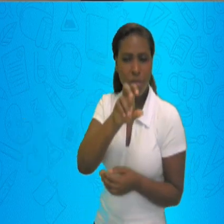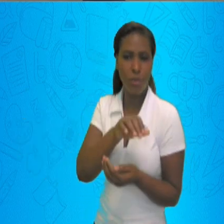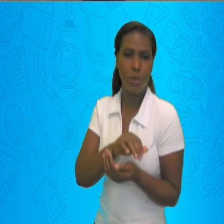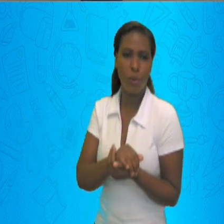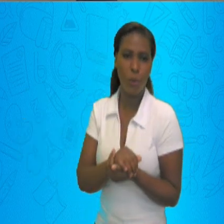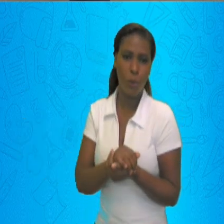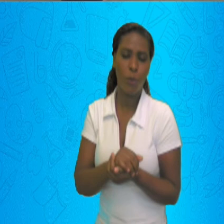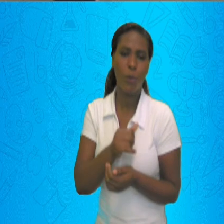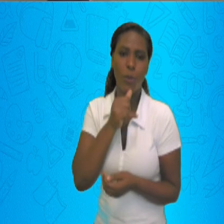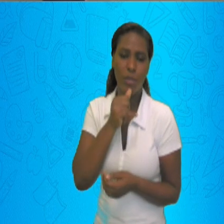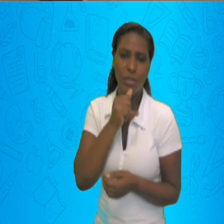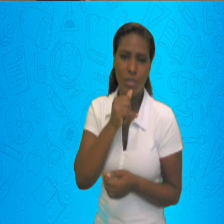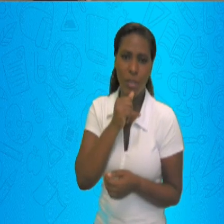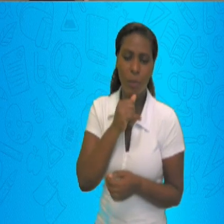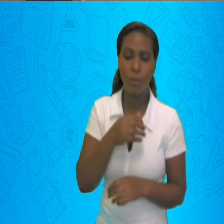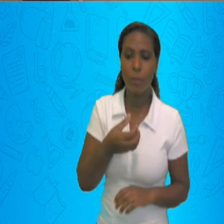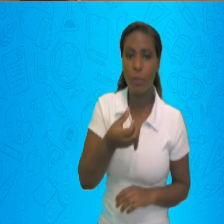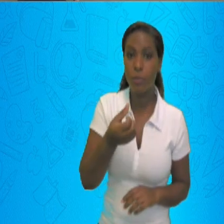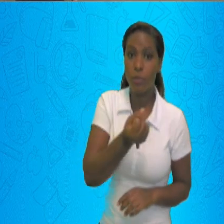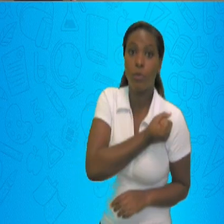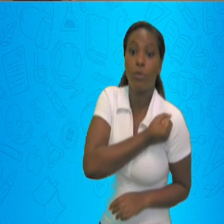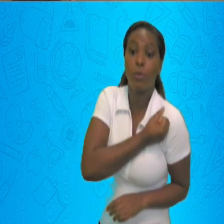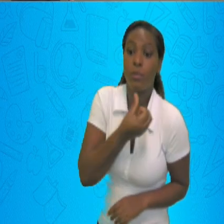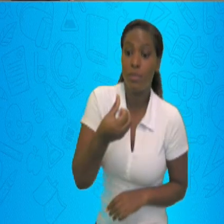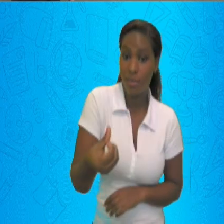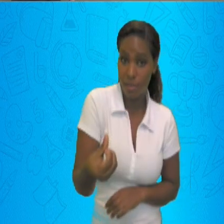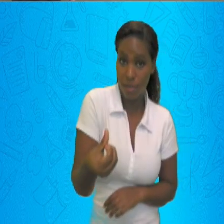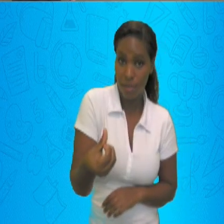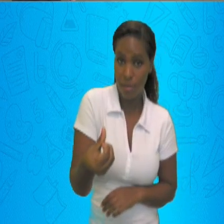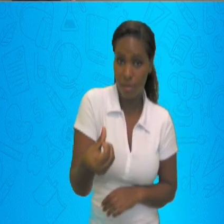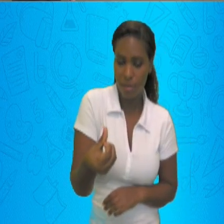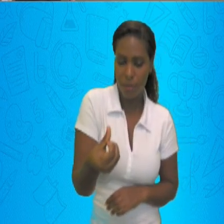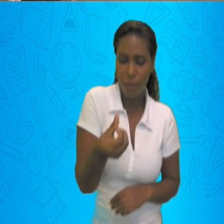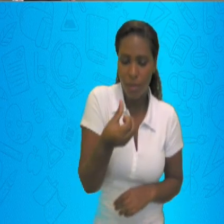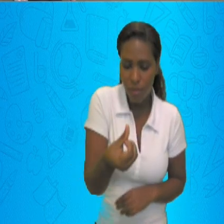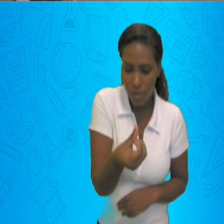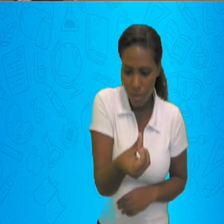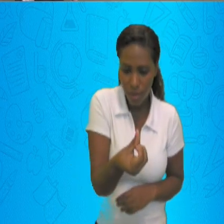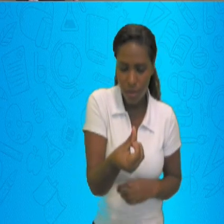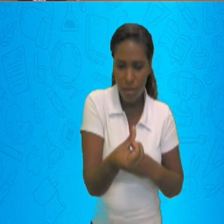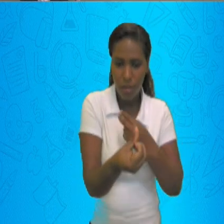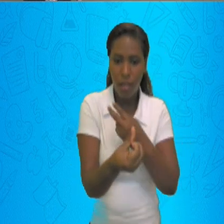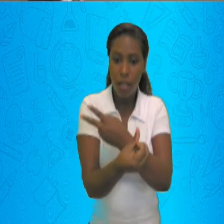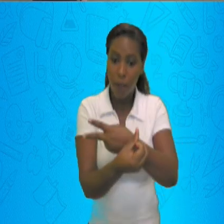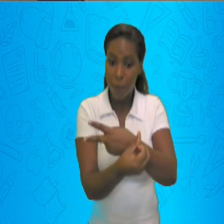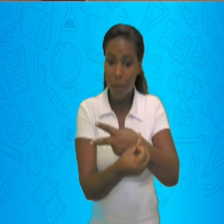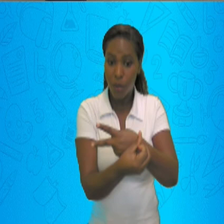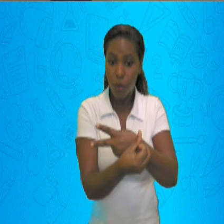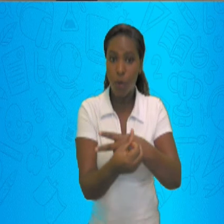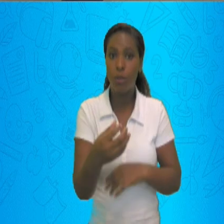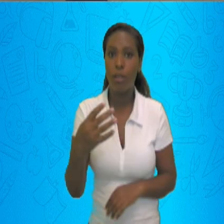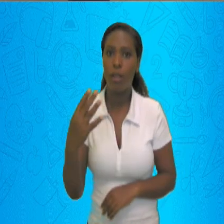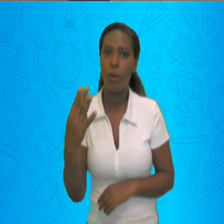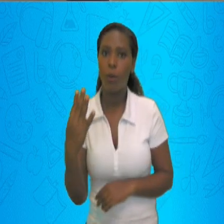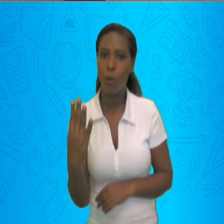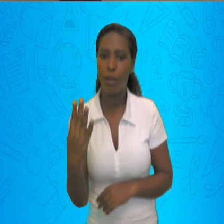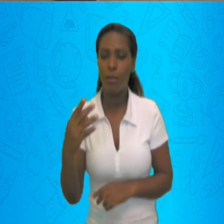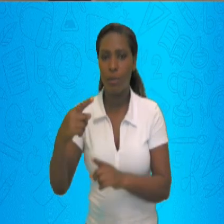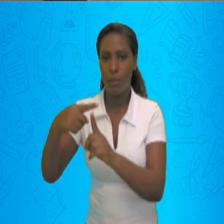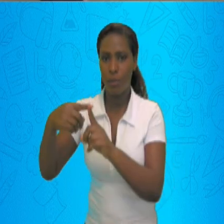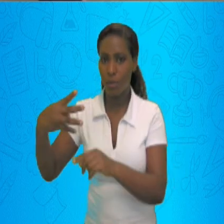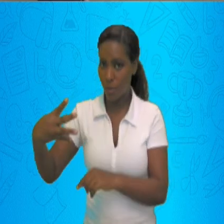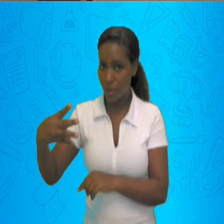o 6 em evidência. 6 é menor do que 4 mais 4? Sim, então eu também vou formar